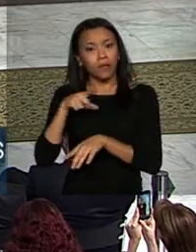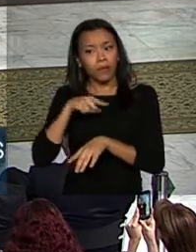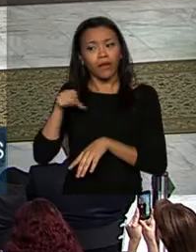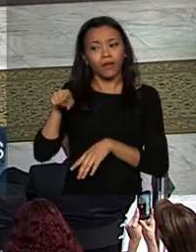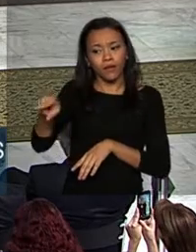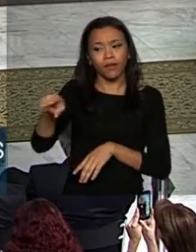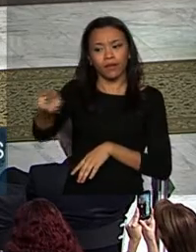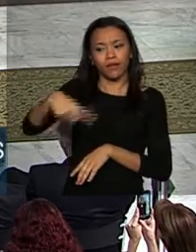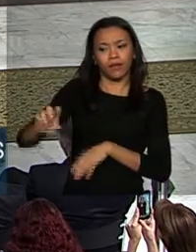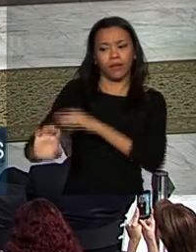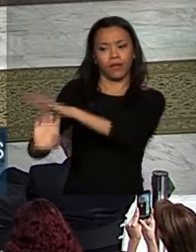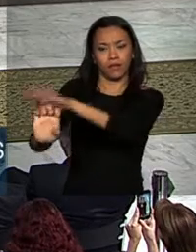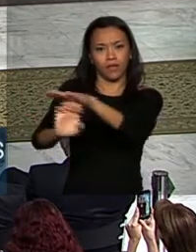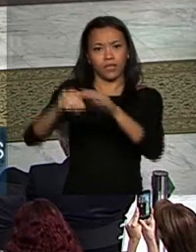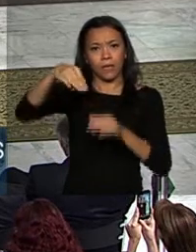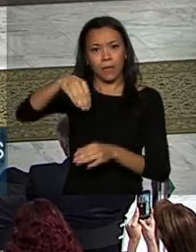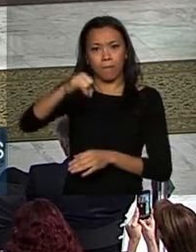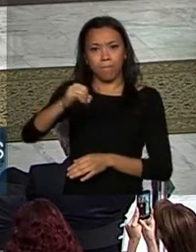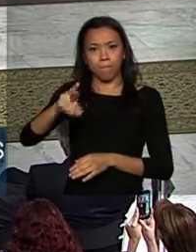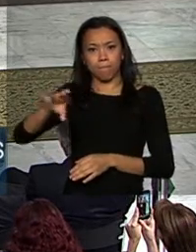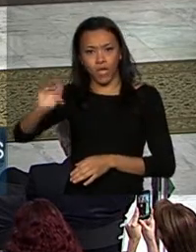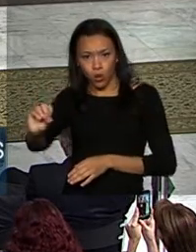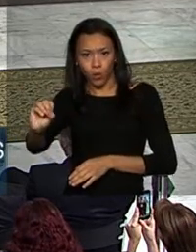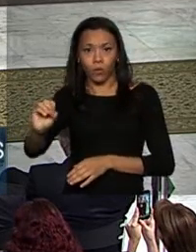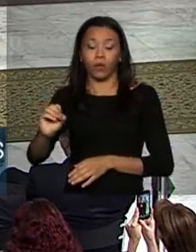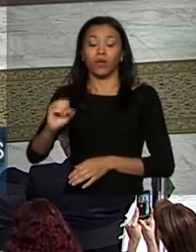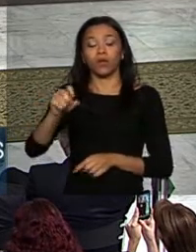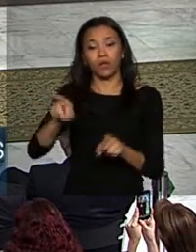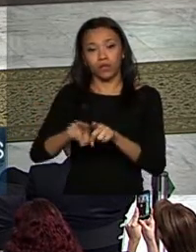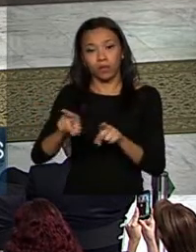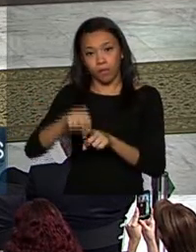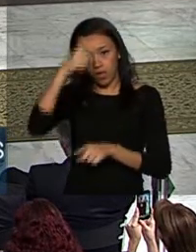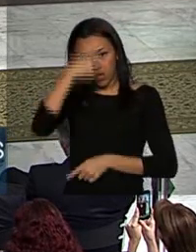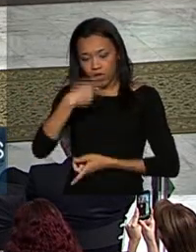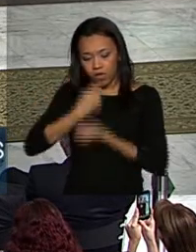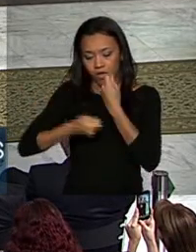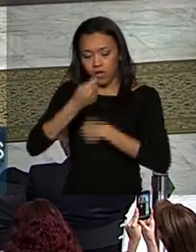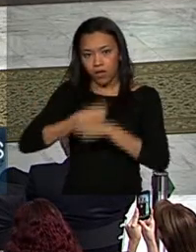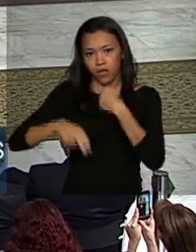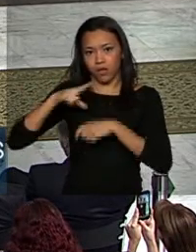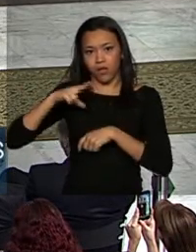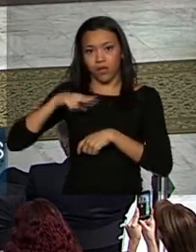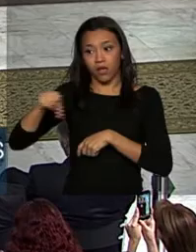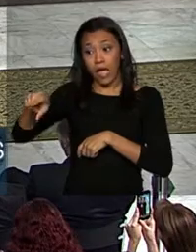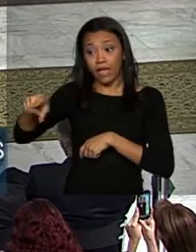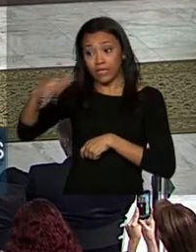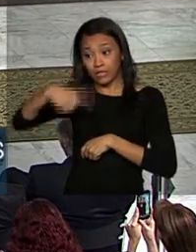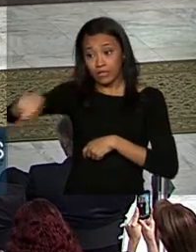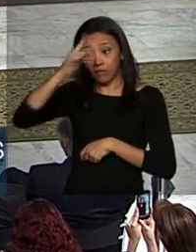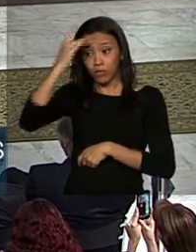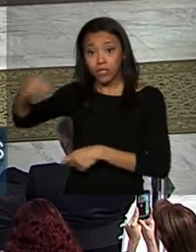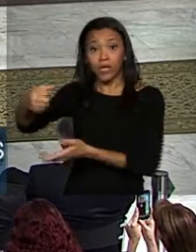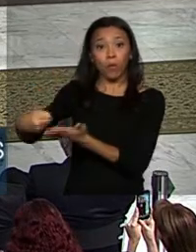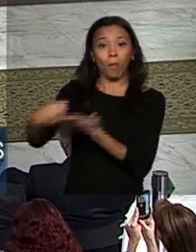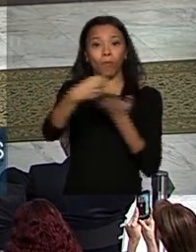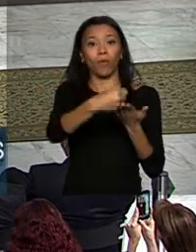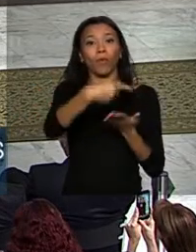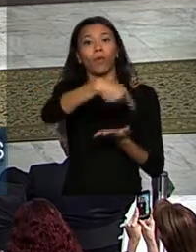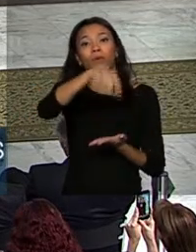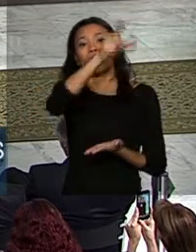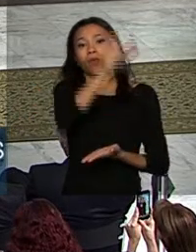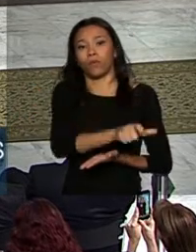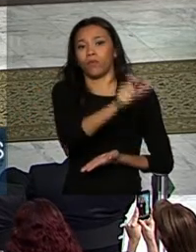pequena empresa e com o microempreendedor individual uma proteção, um apoio e um suporte, sendo